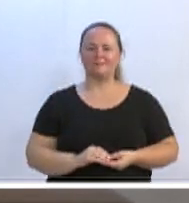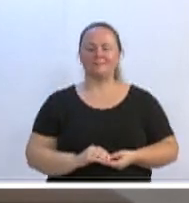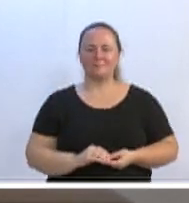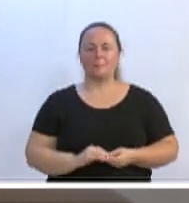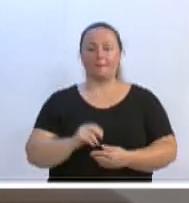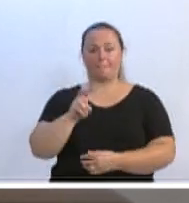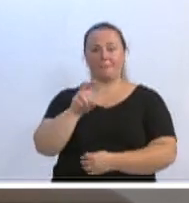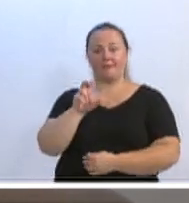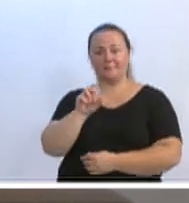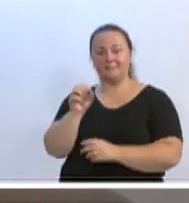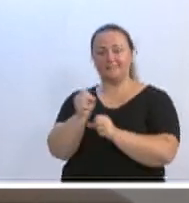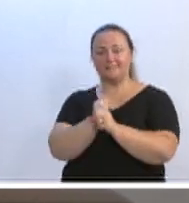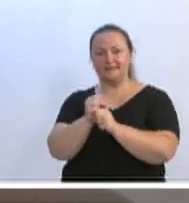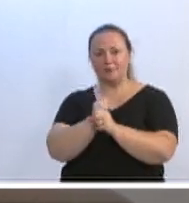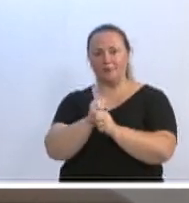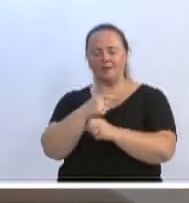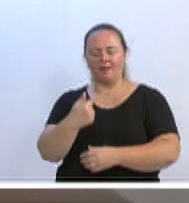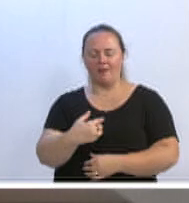tive o privilégio